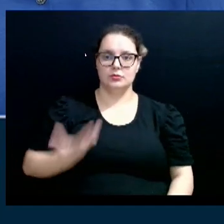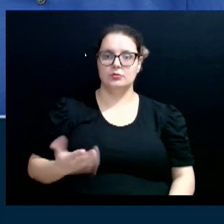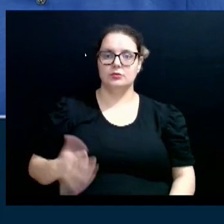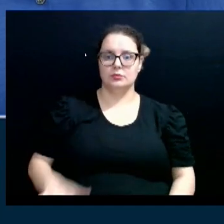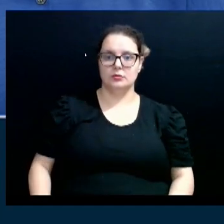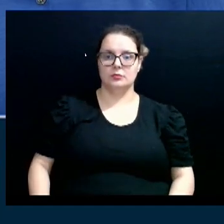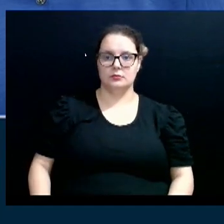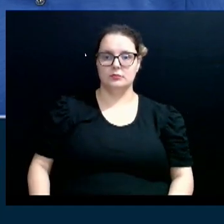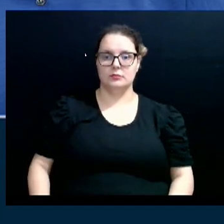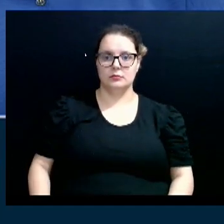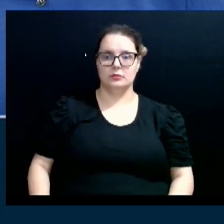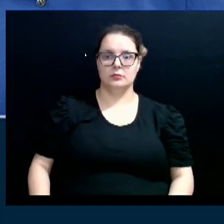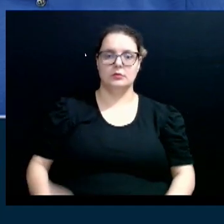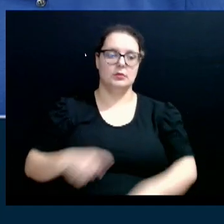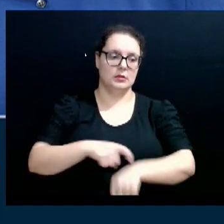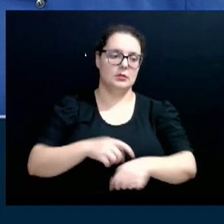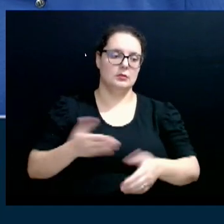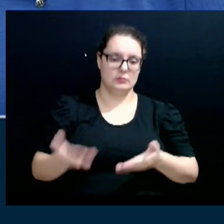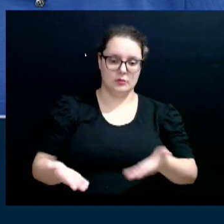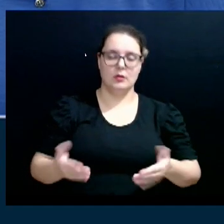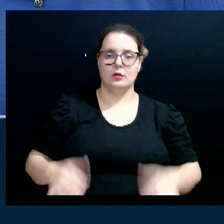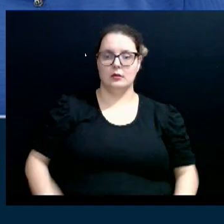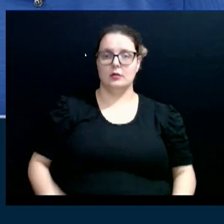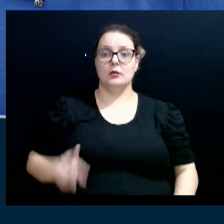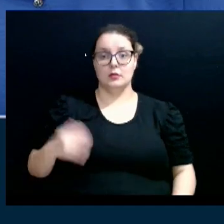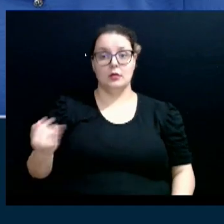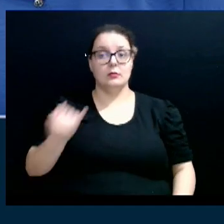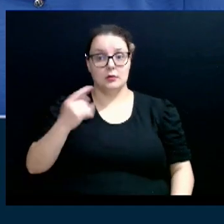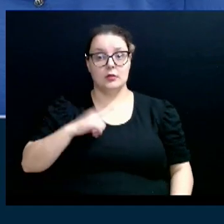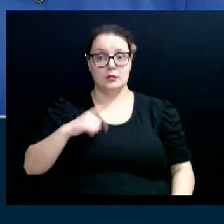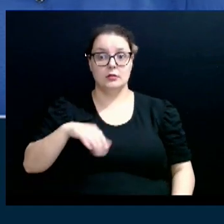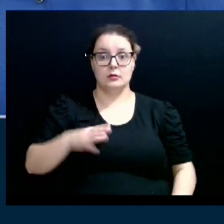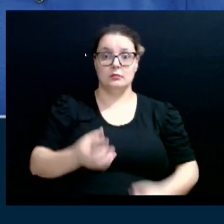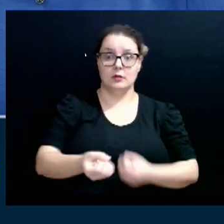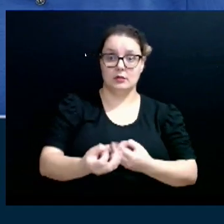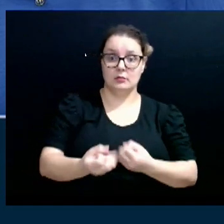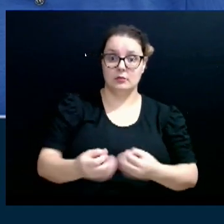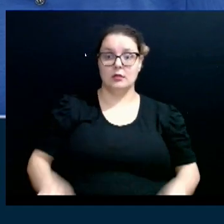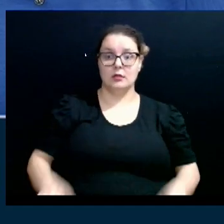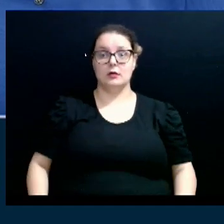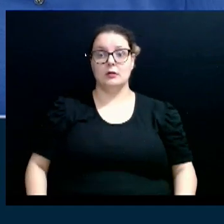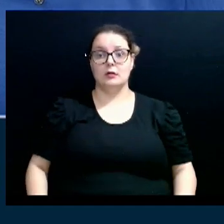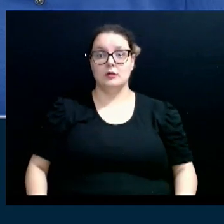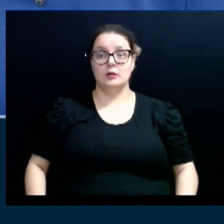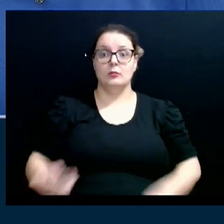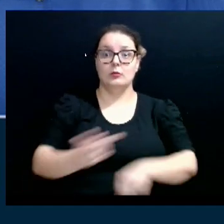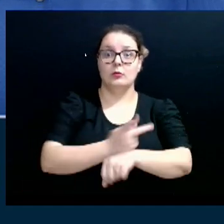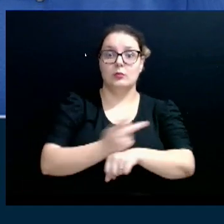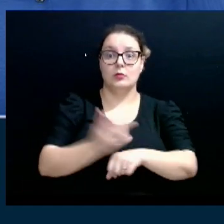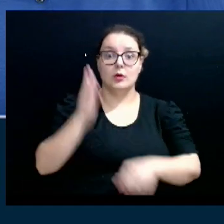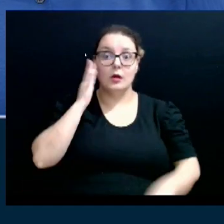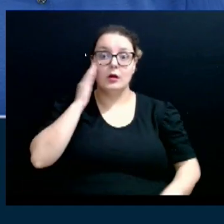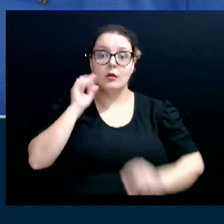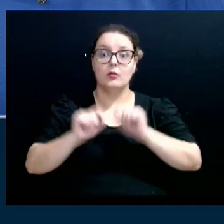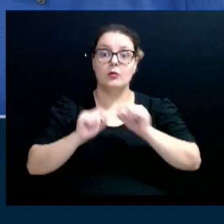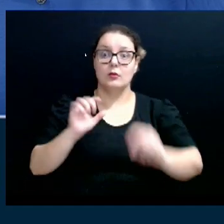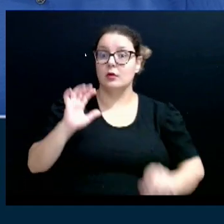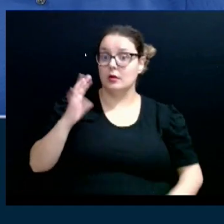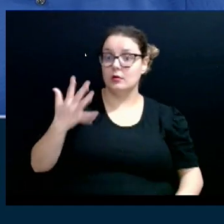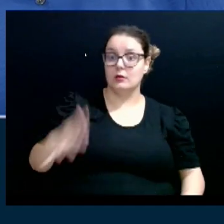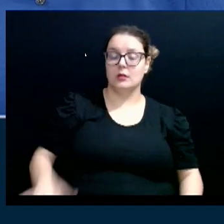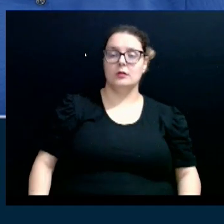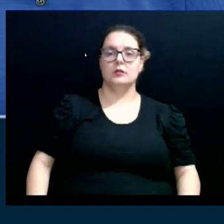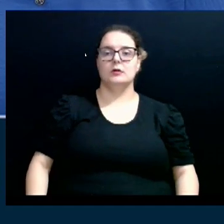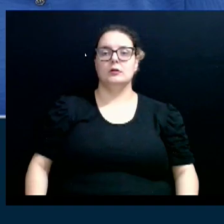nessa situação, e é importante a gente ter mais informação, a gente buscar entender o que acontece, e como que a gente